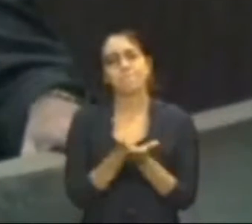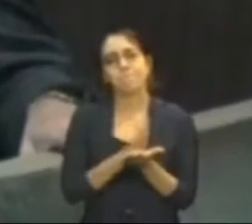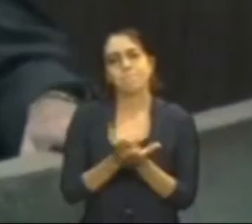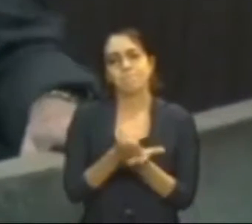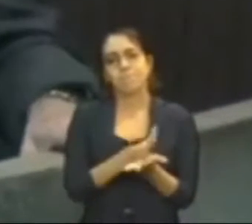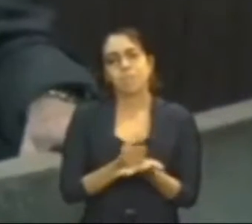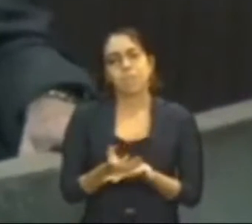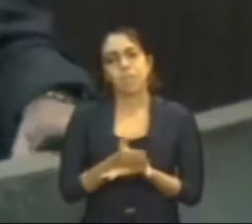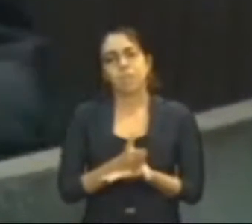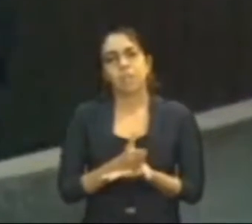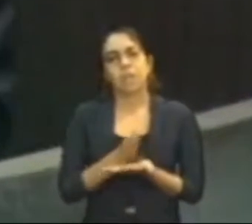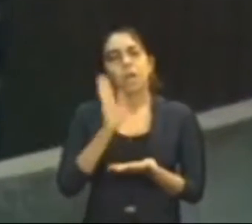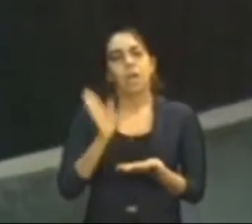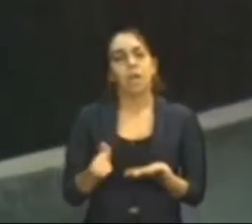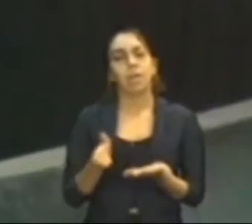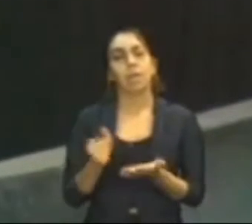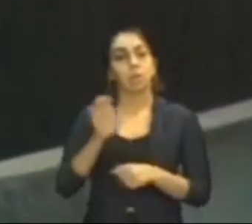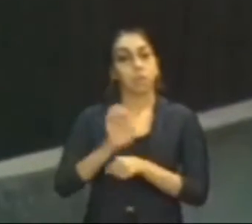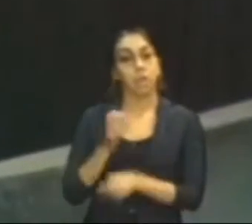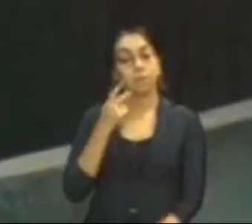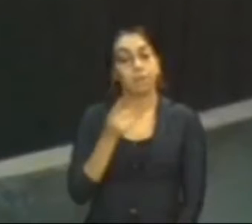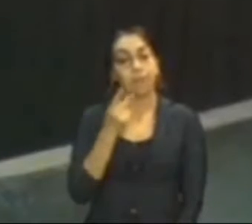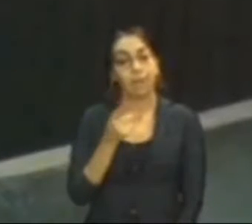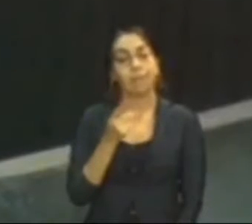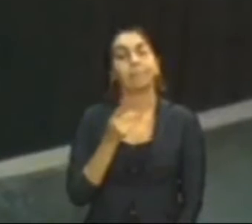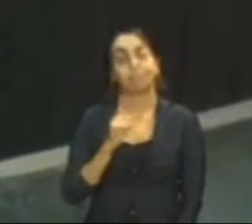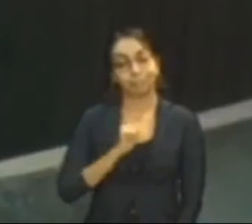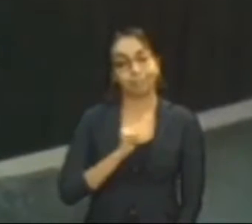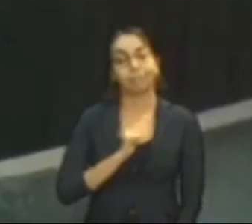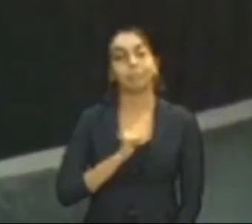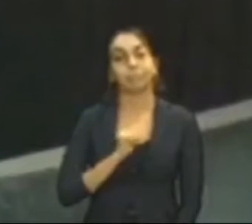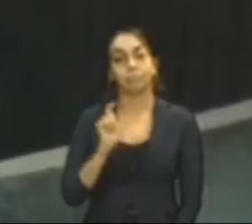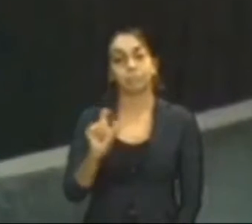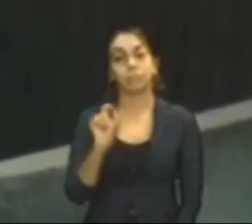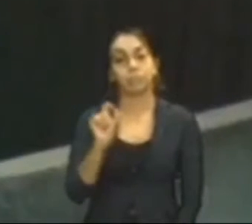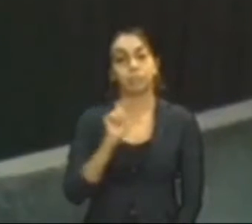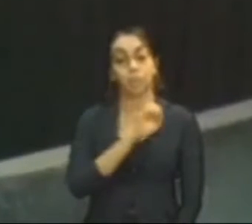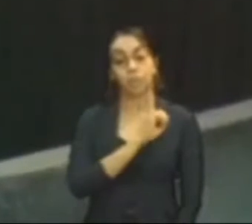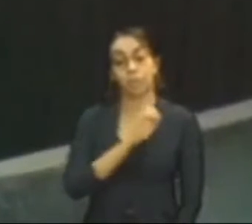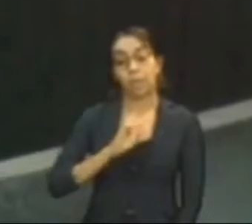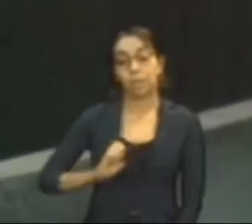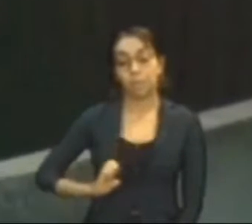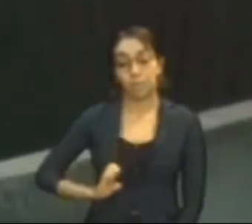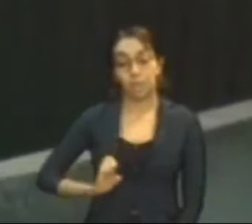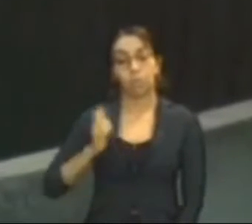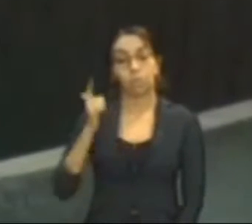perpetuou no Ceará, que é o fato de o deputado